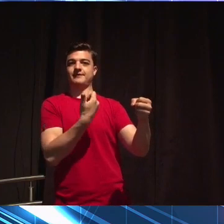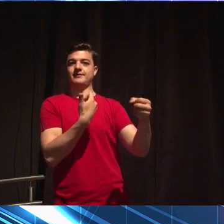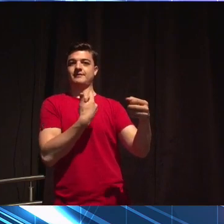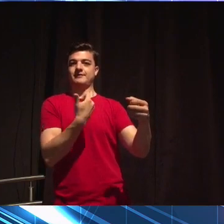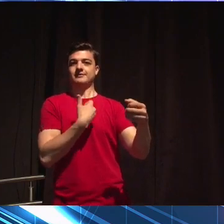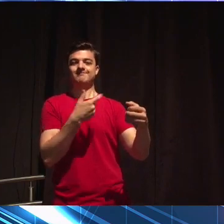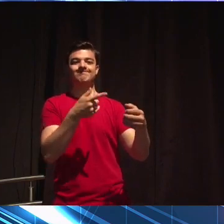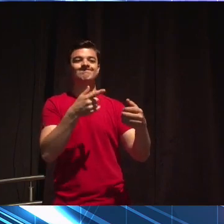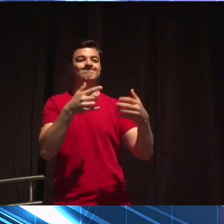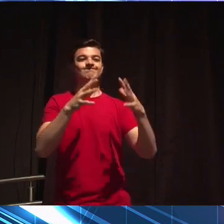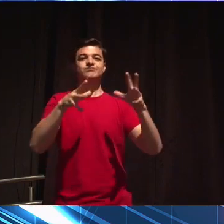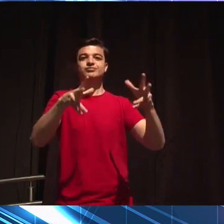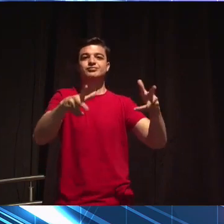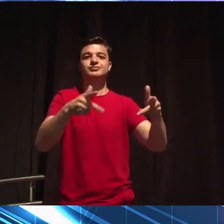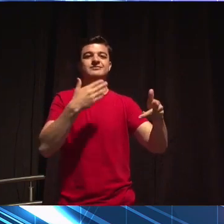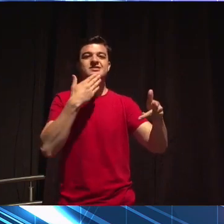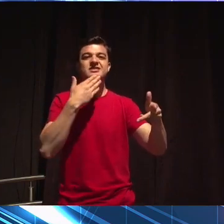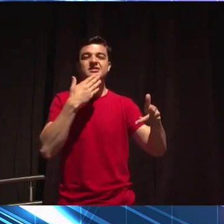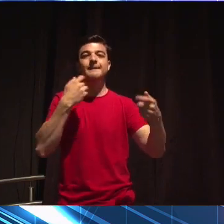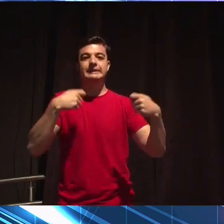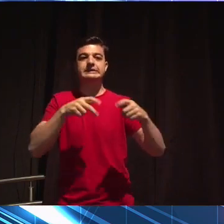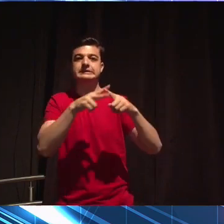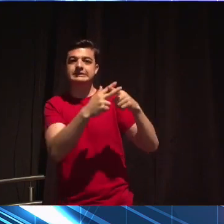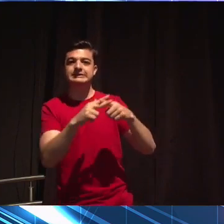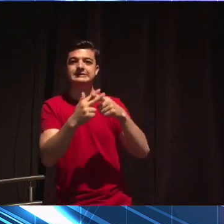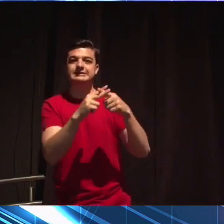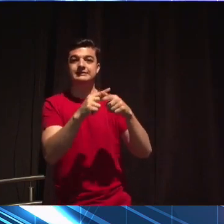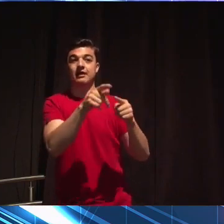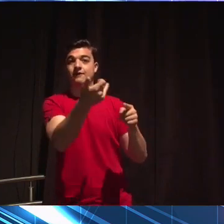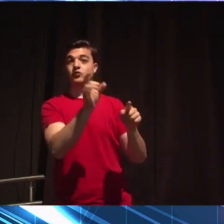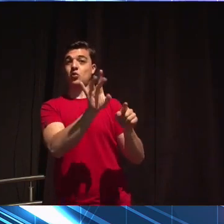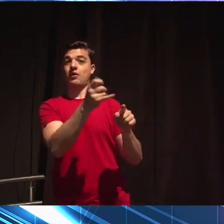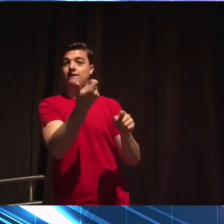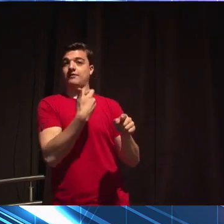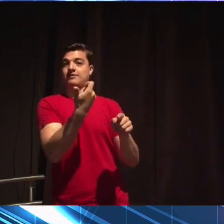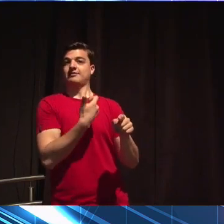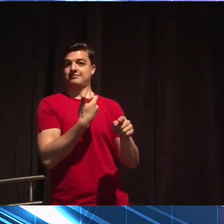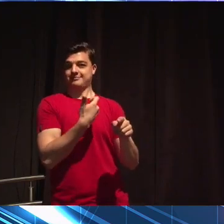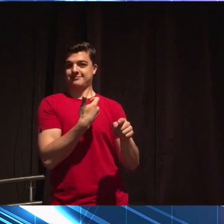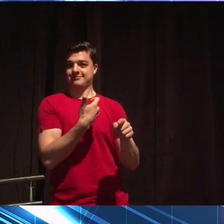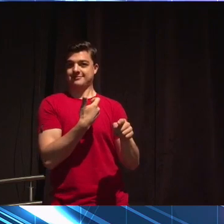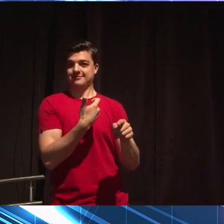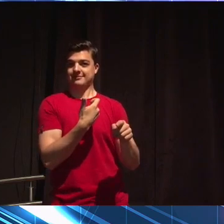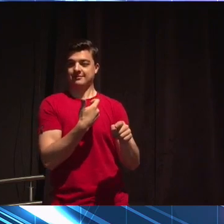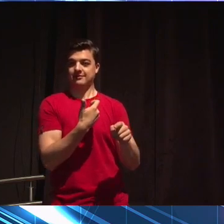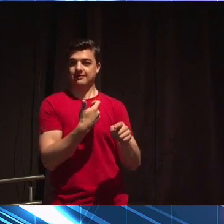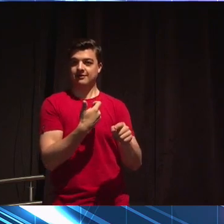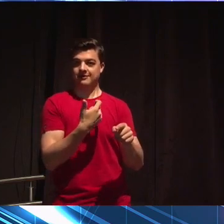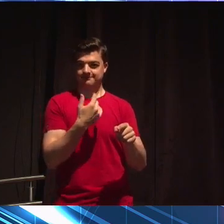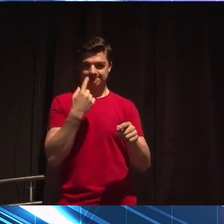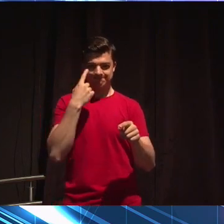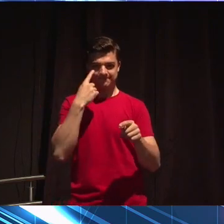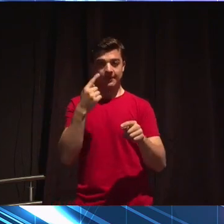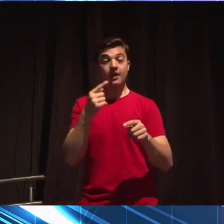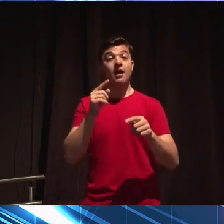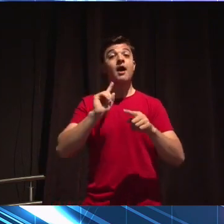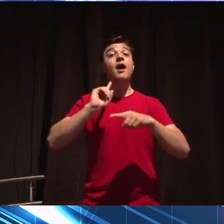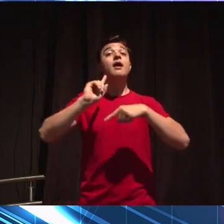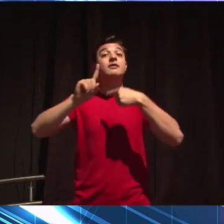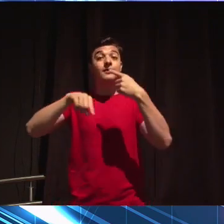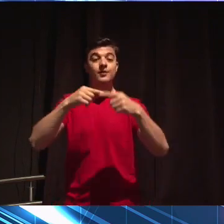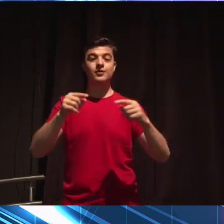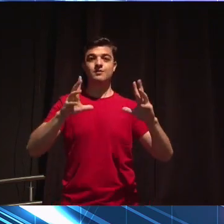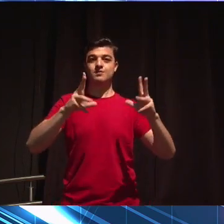você aumentar a eficiência do próprio tratorzinho. Mas o ponto ficou mais interessante quando você trouxe o tratorzinho para a conexão. Lembra de